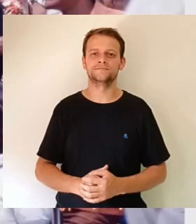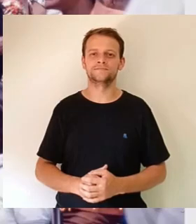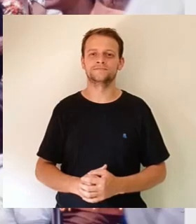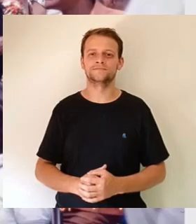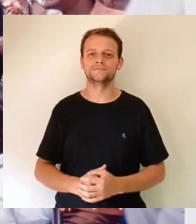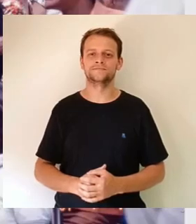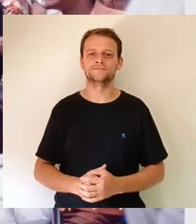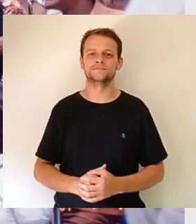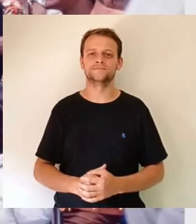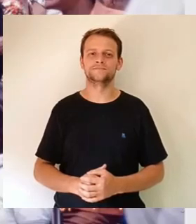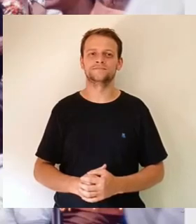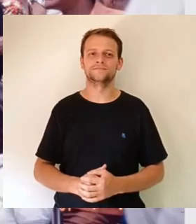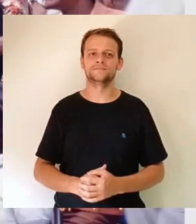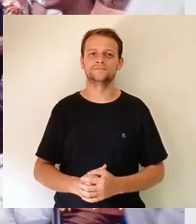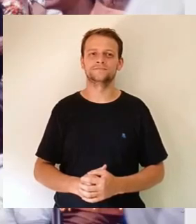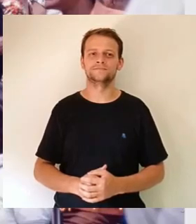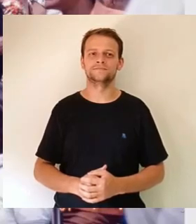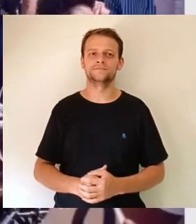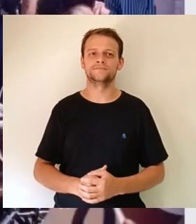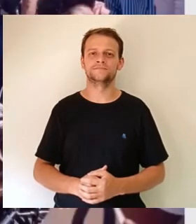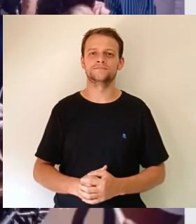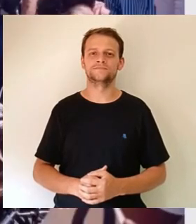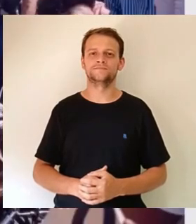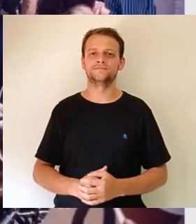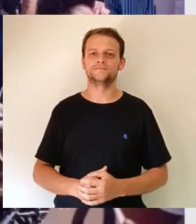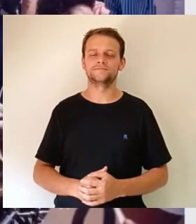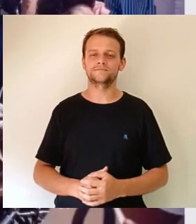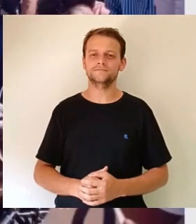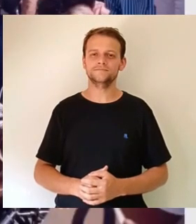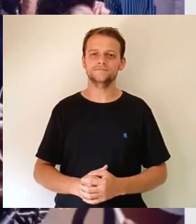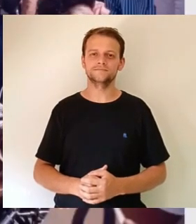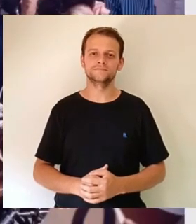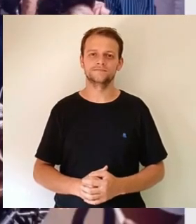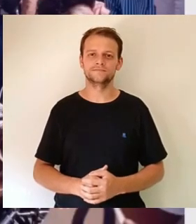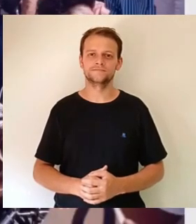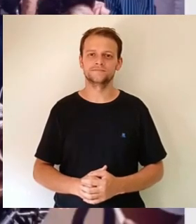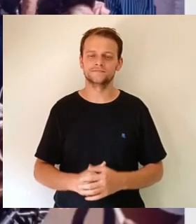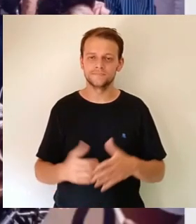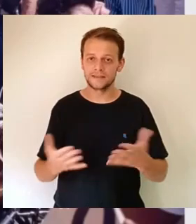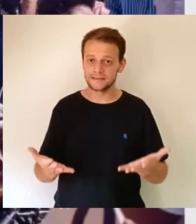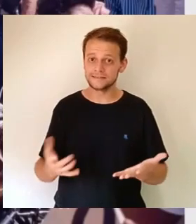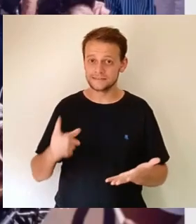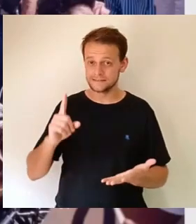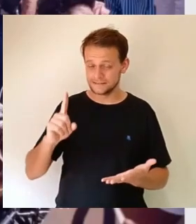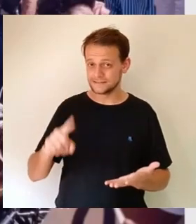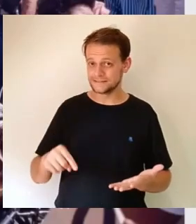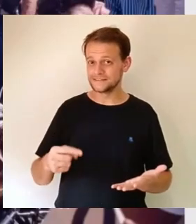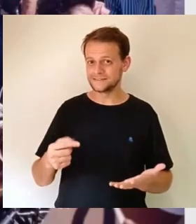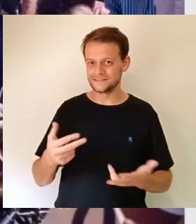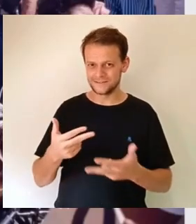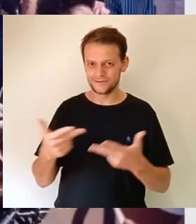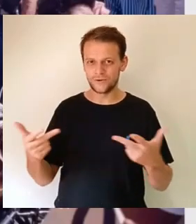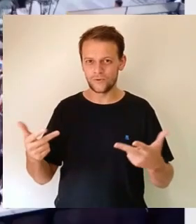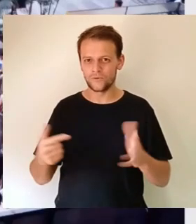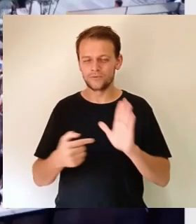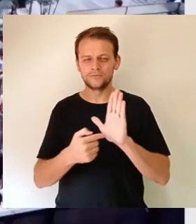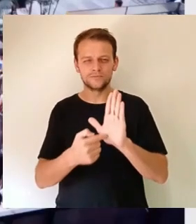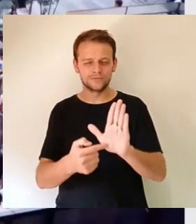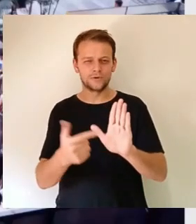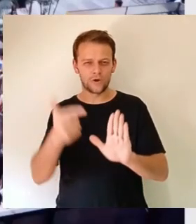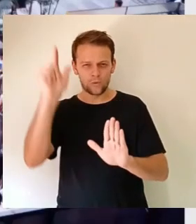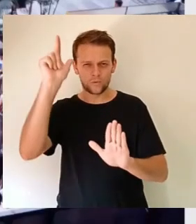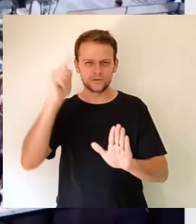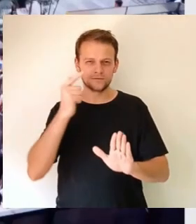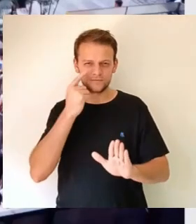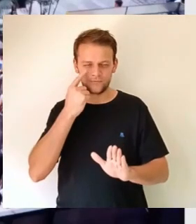as requisições são bem atuais, inclusive, né? Rampas, né? Igualdade. Então, essa é uma coisa. A